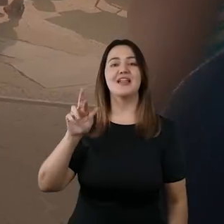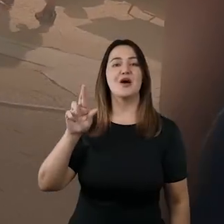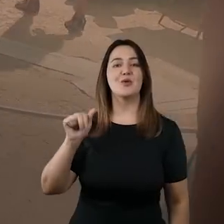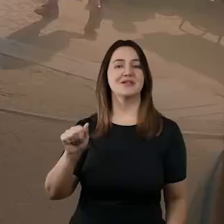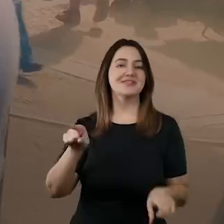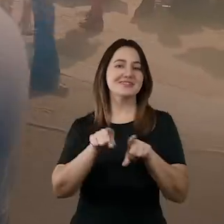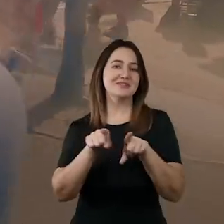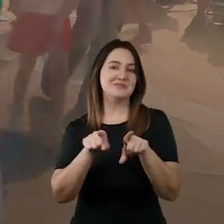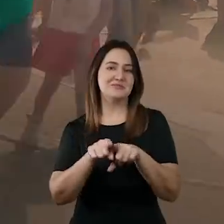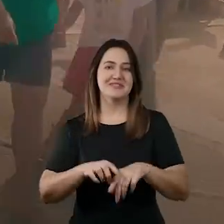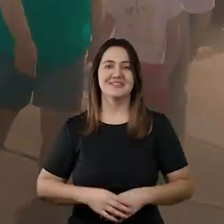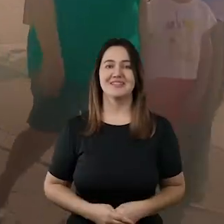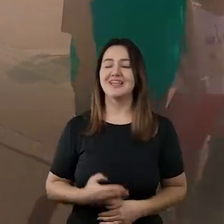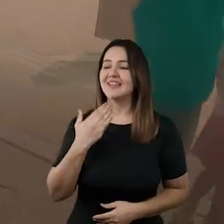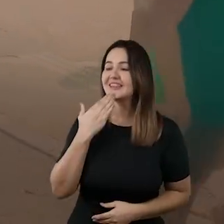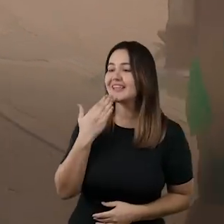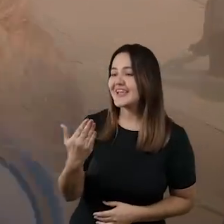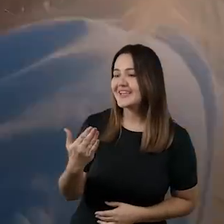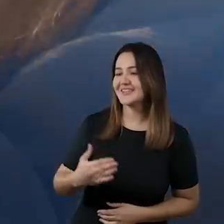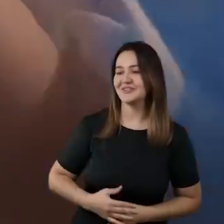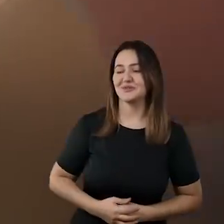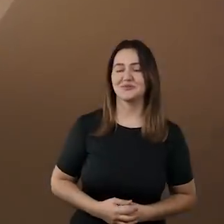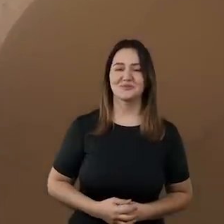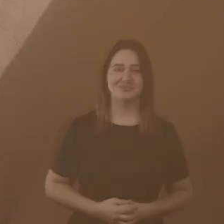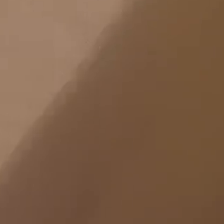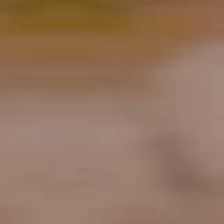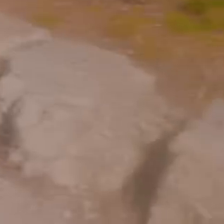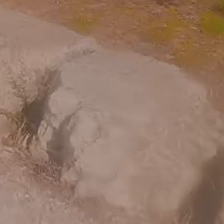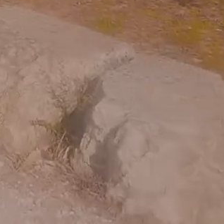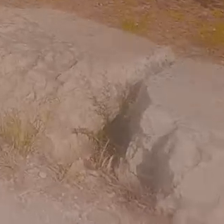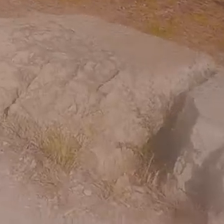também. Thank you so much.